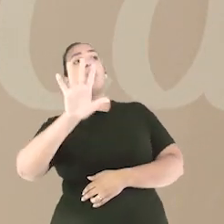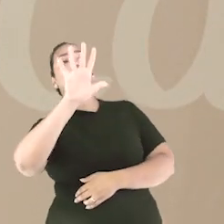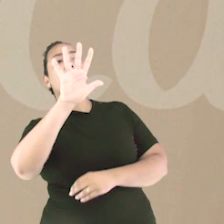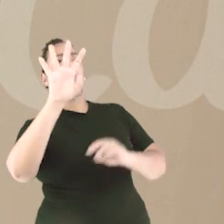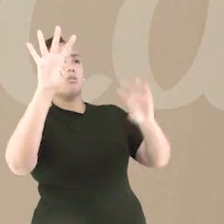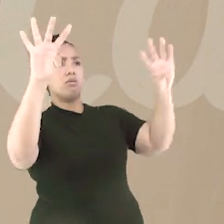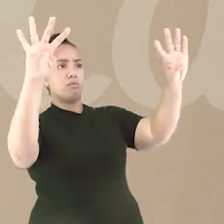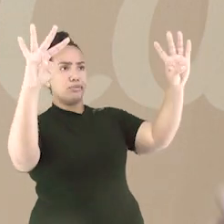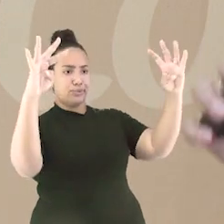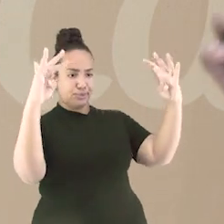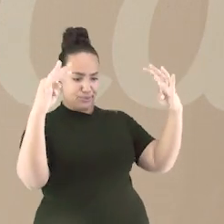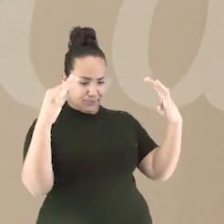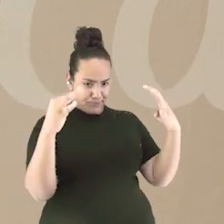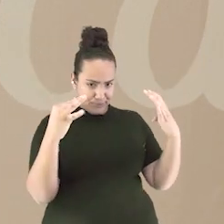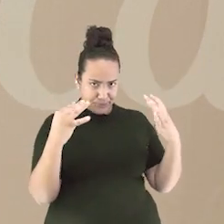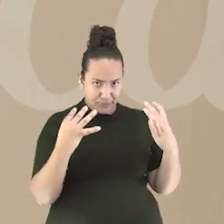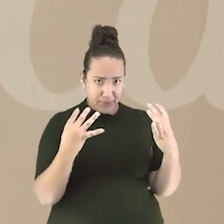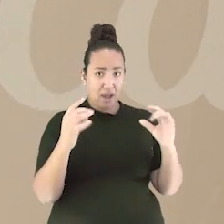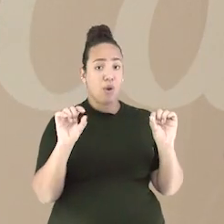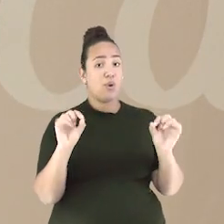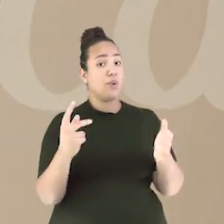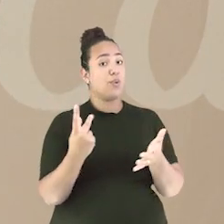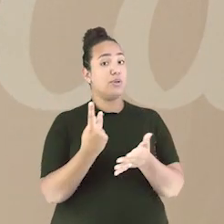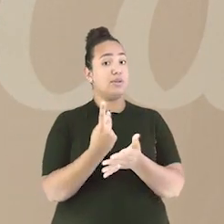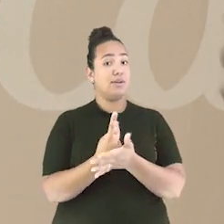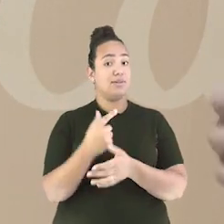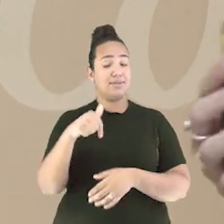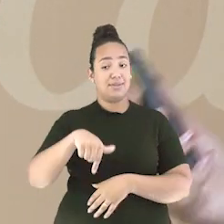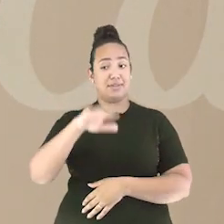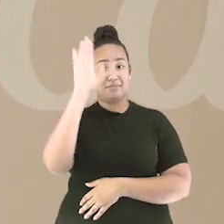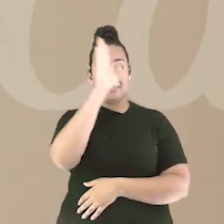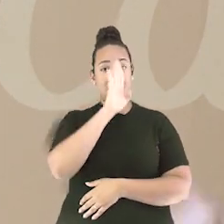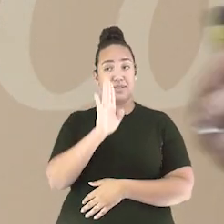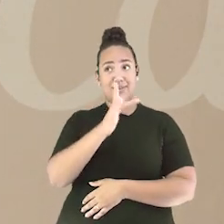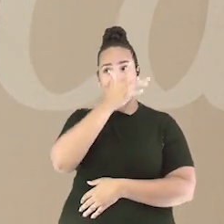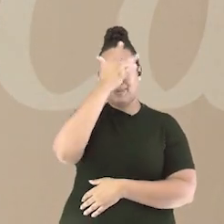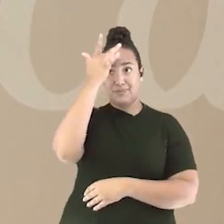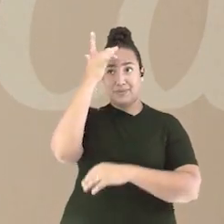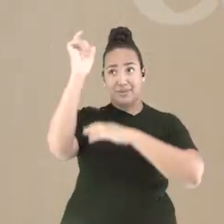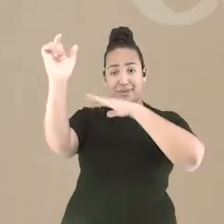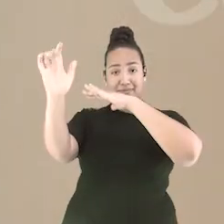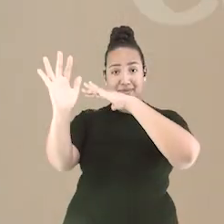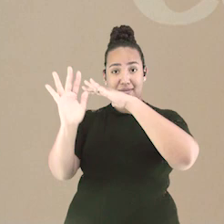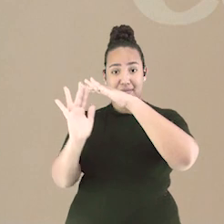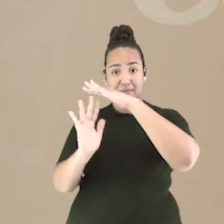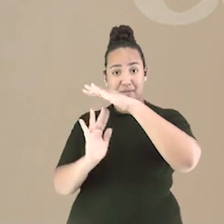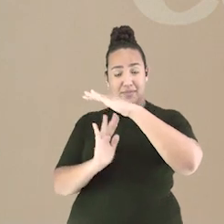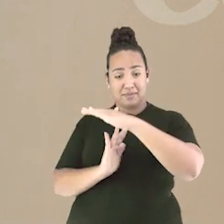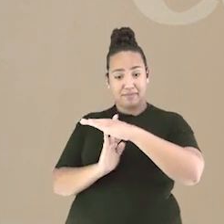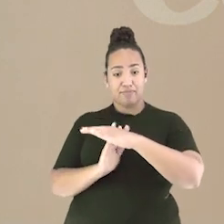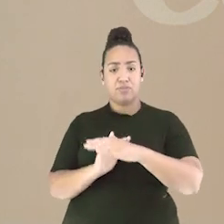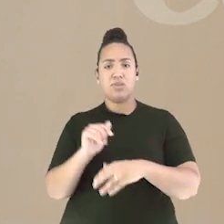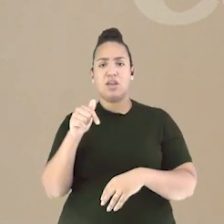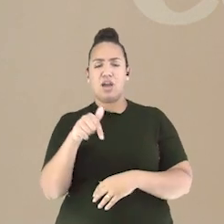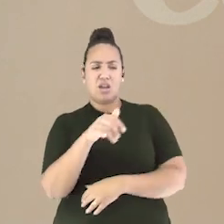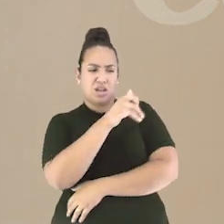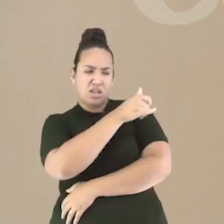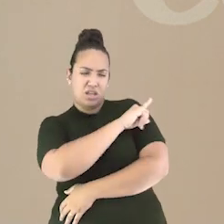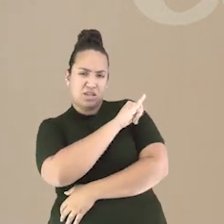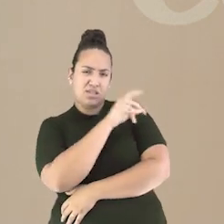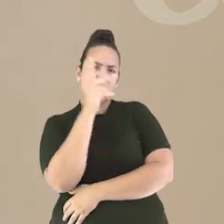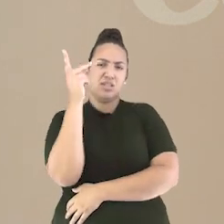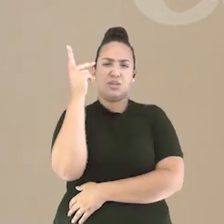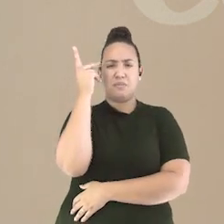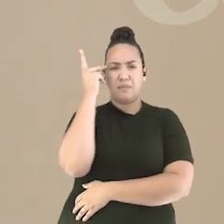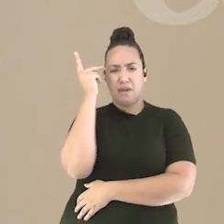que estavam em crise. E é nesse momento que temos a chegada dos imigrantes no Brasil. As modernizações poderiam até